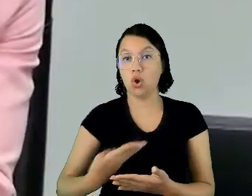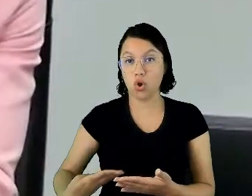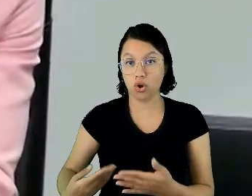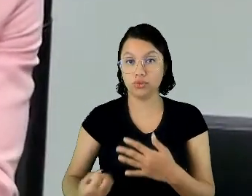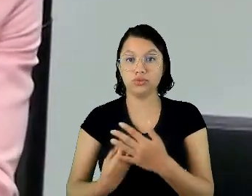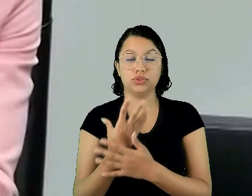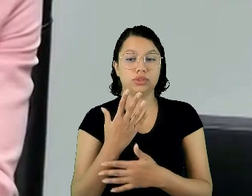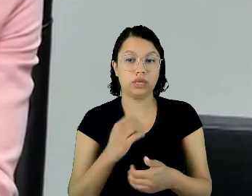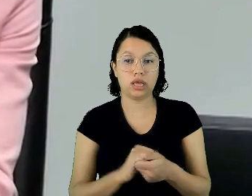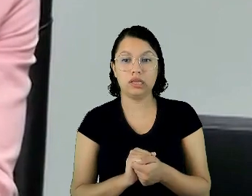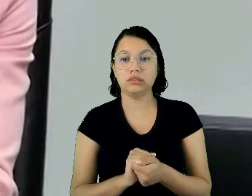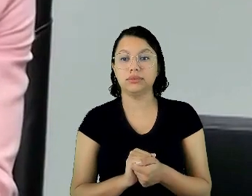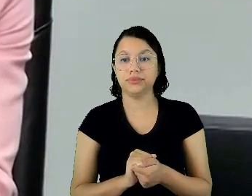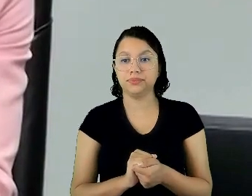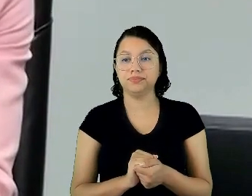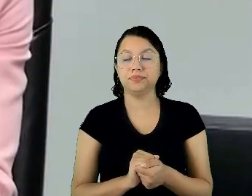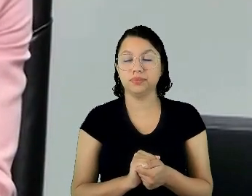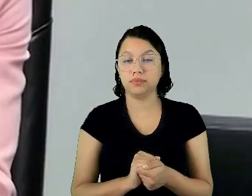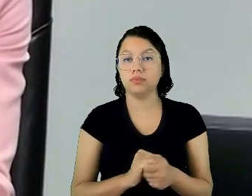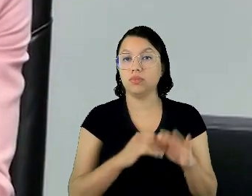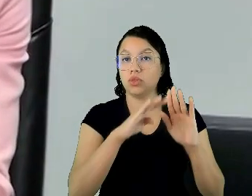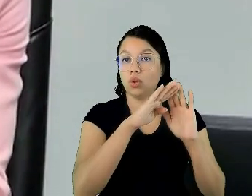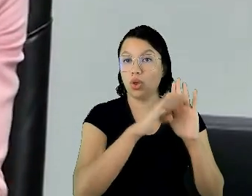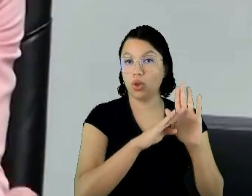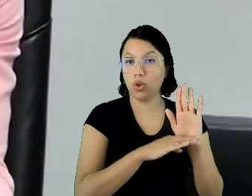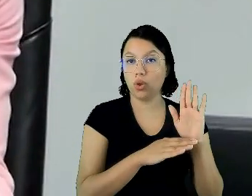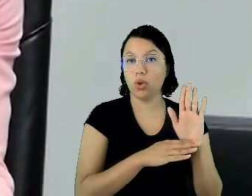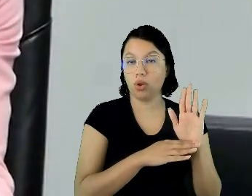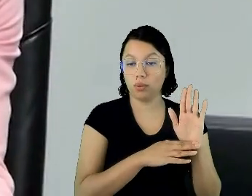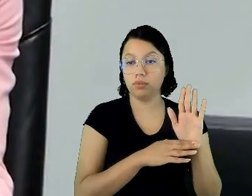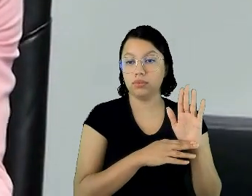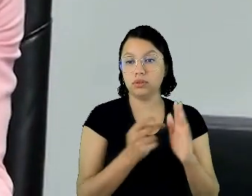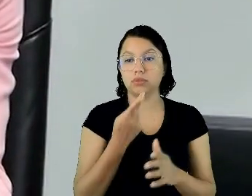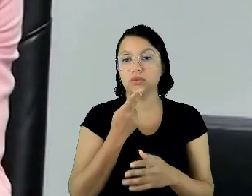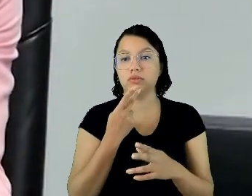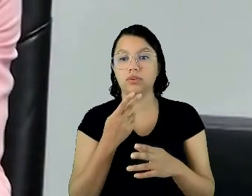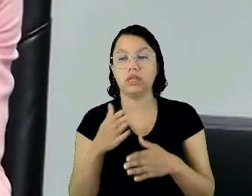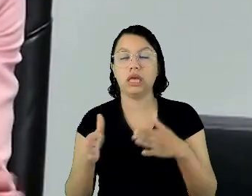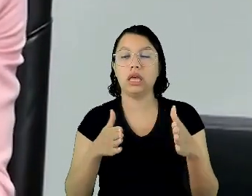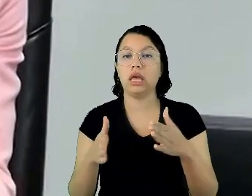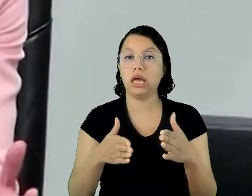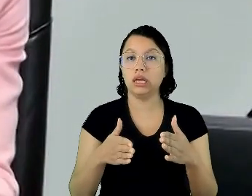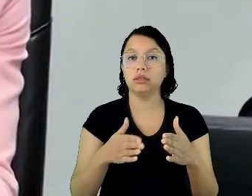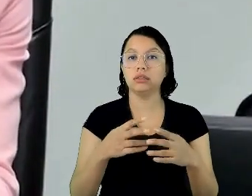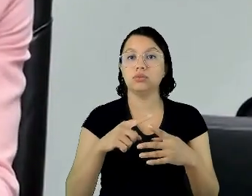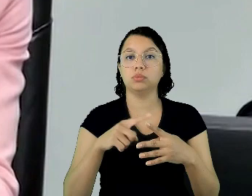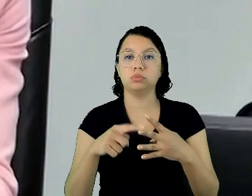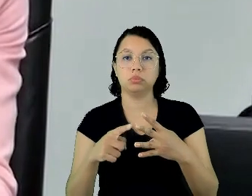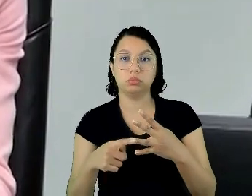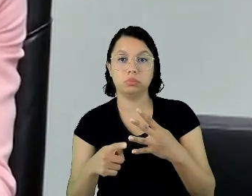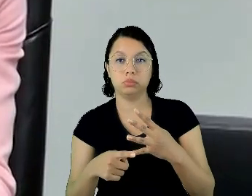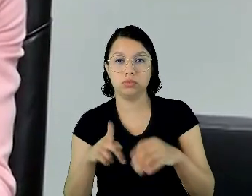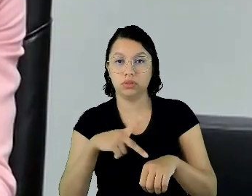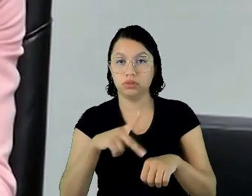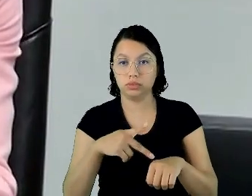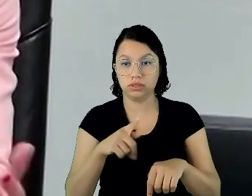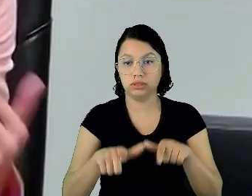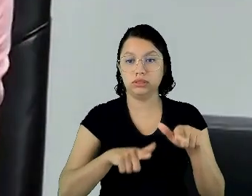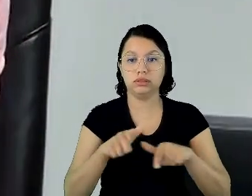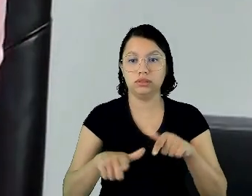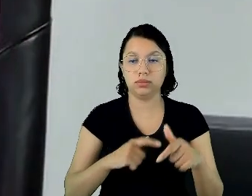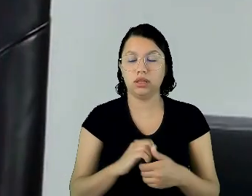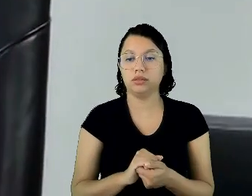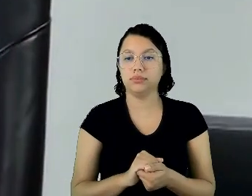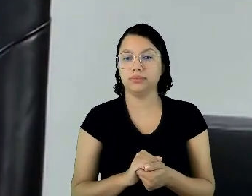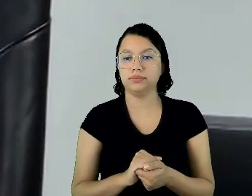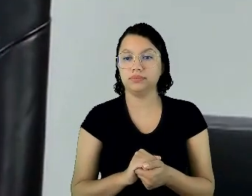deliberação entre os entes que atuam, né, acho que envolvendo aí quadripartite, todos os países. E olhando